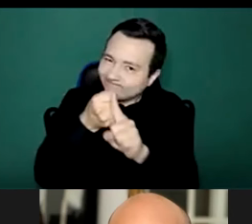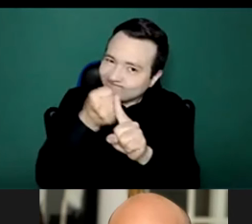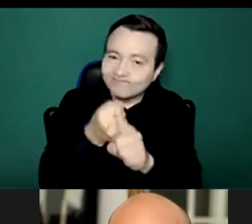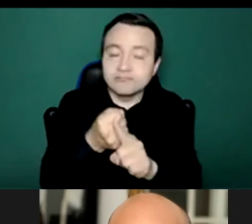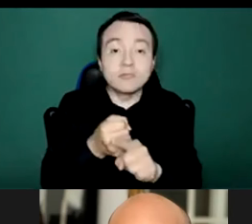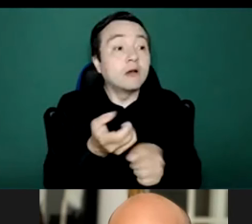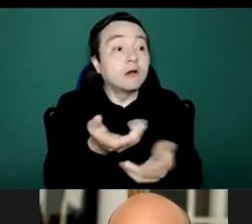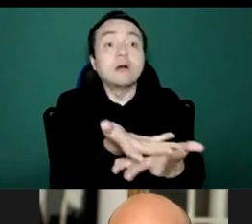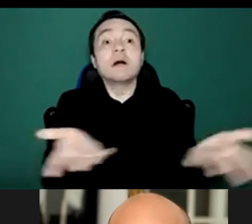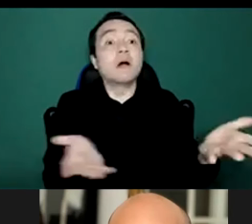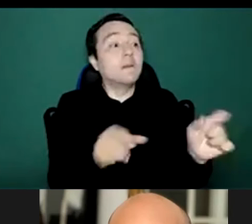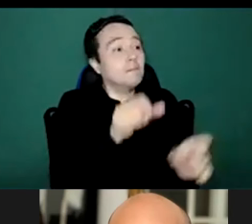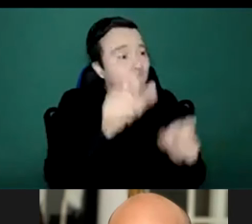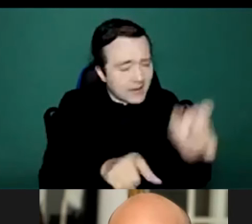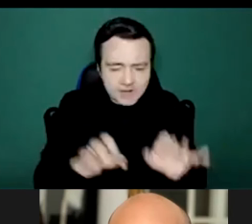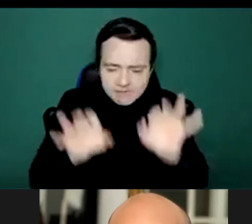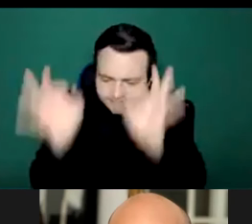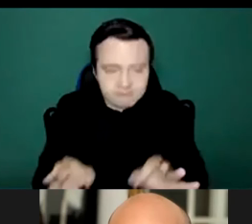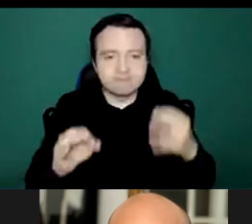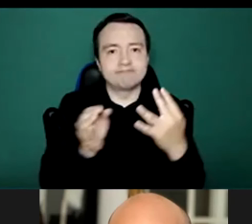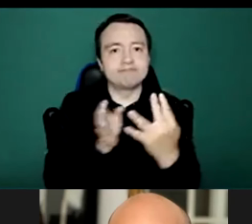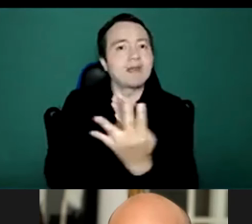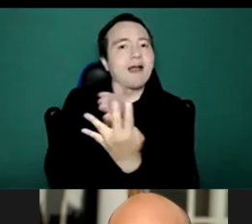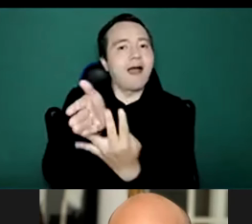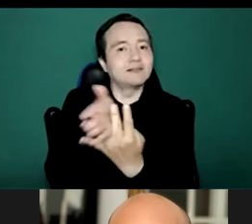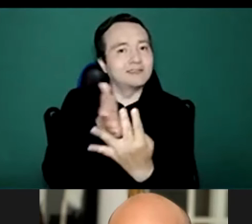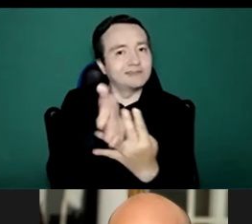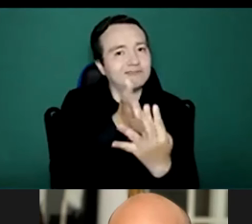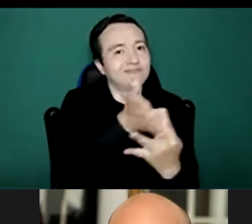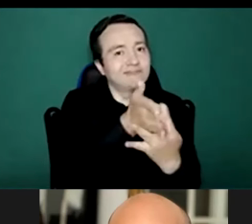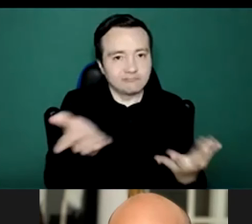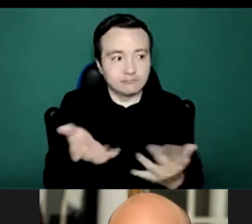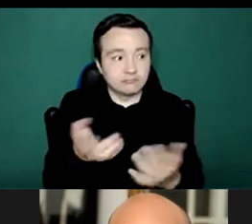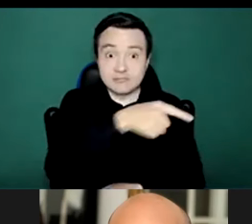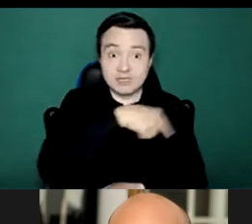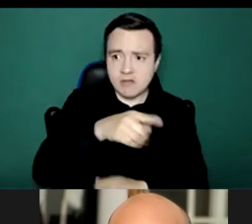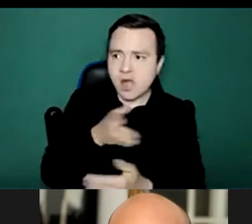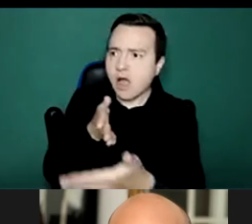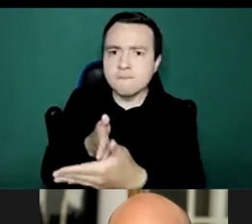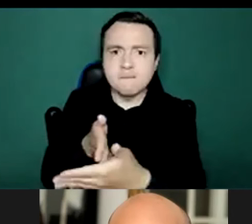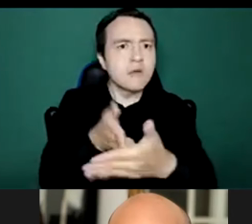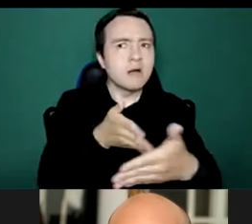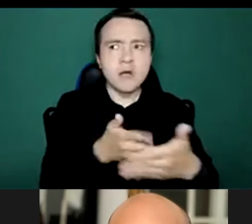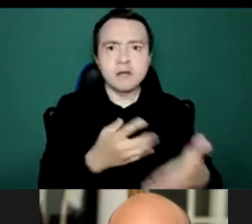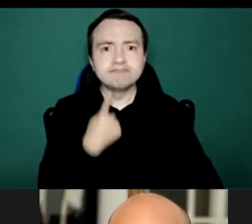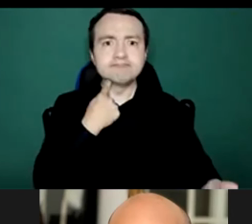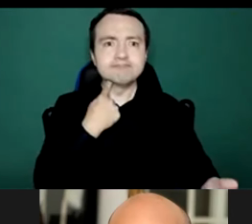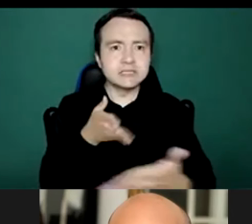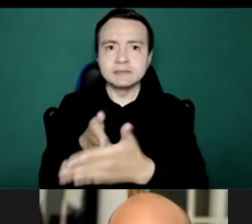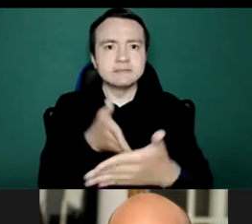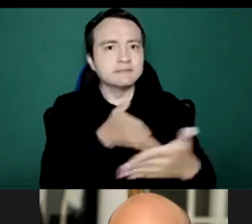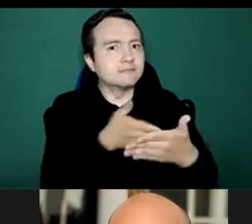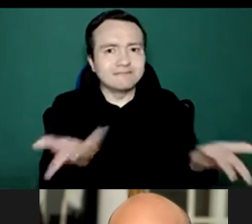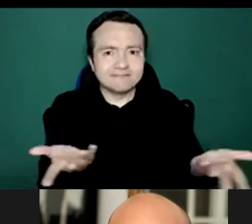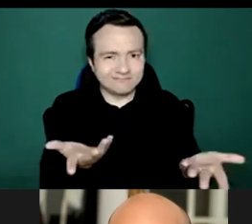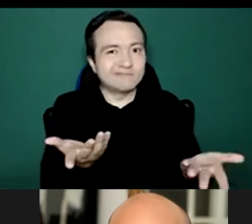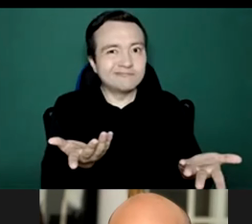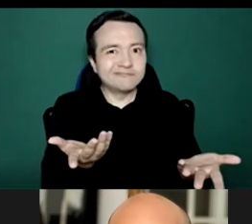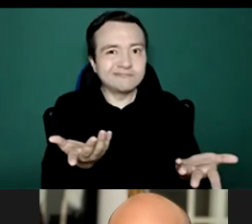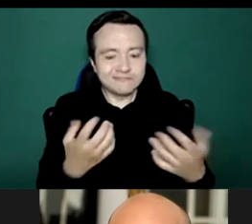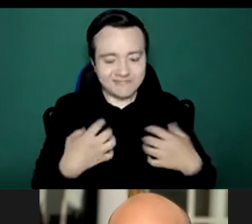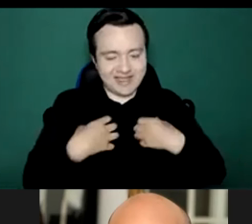e, portanto, eliminar as barreiras que enfrenta a população para aceder a los serviços de saúde quando los